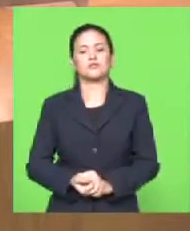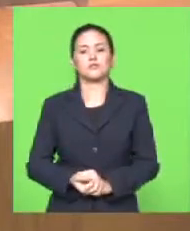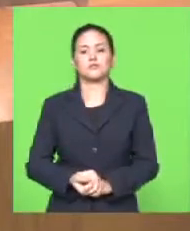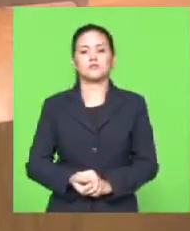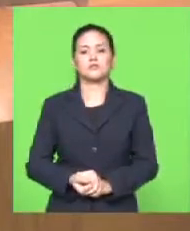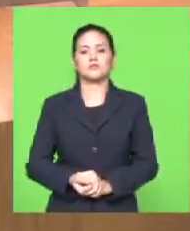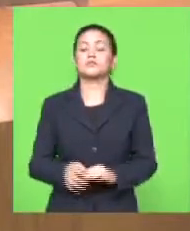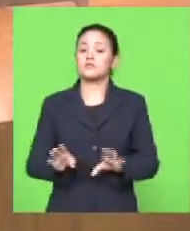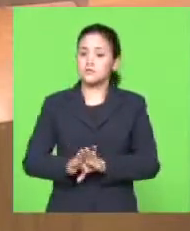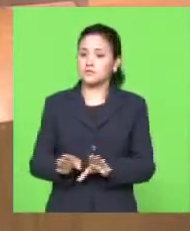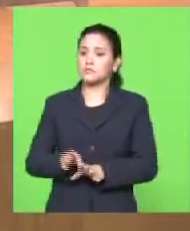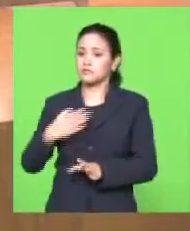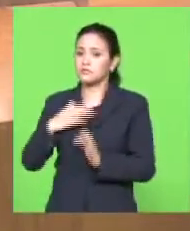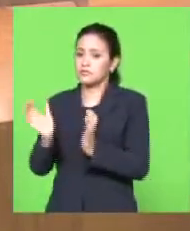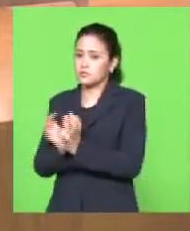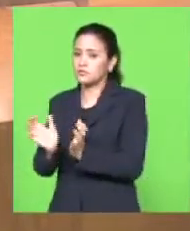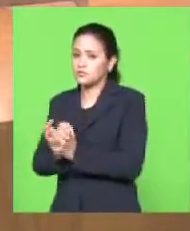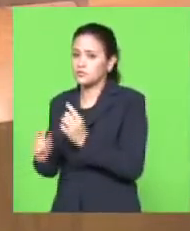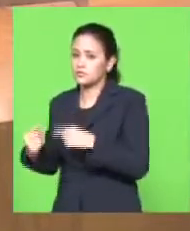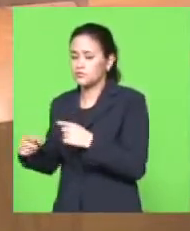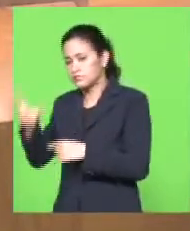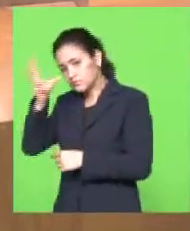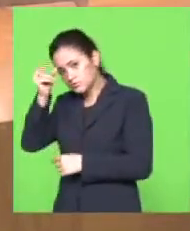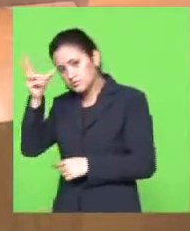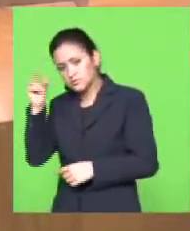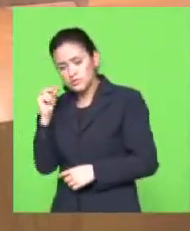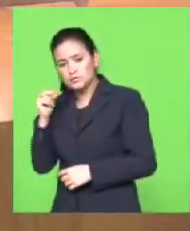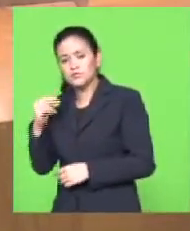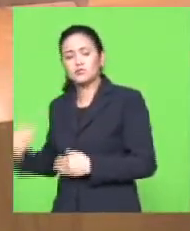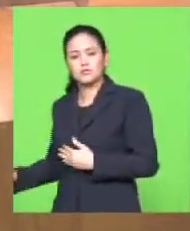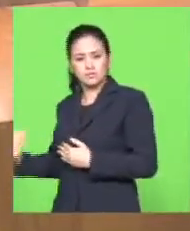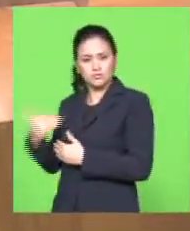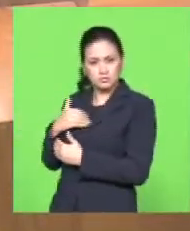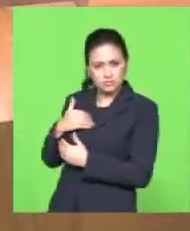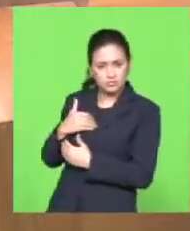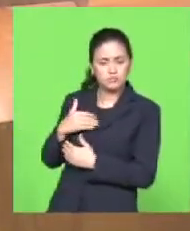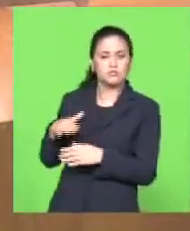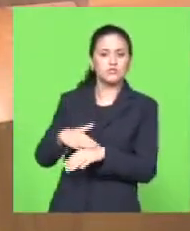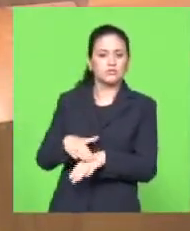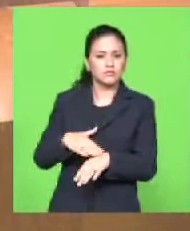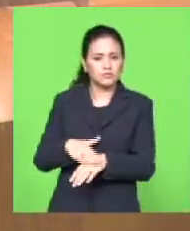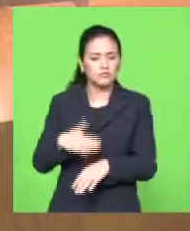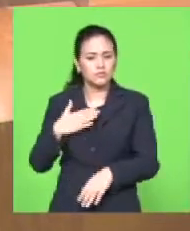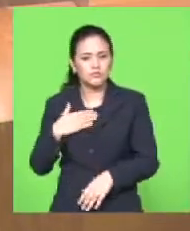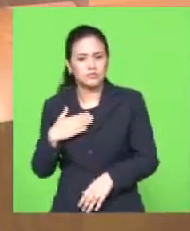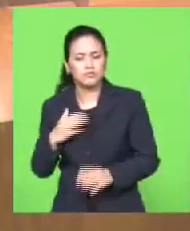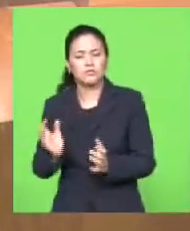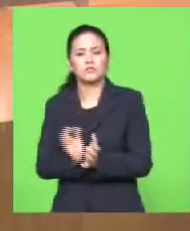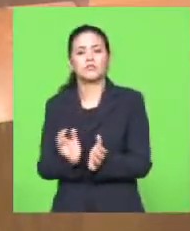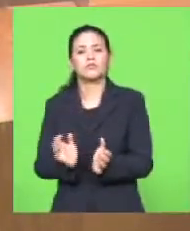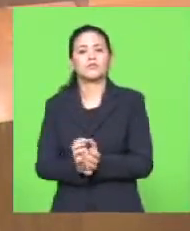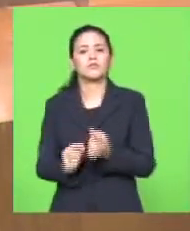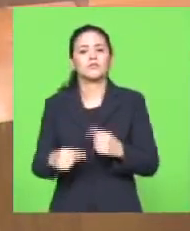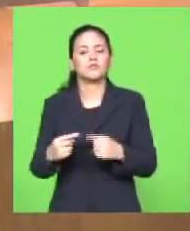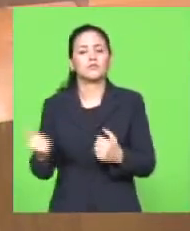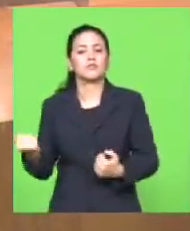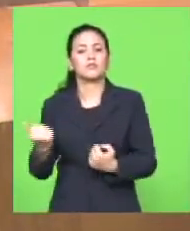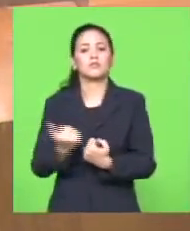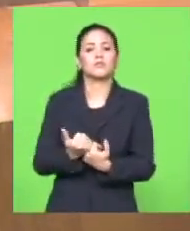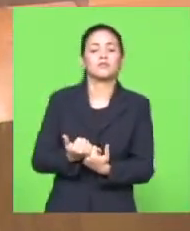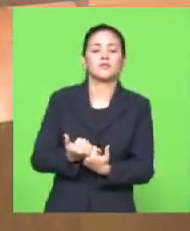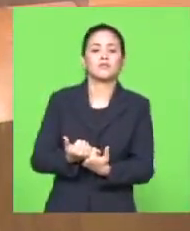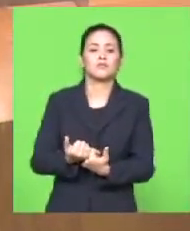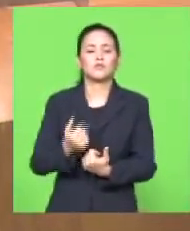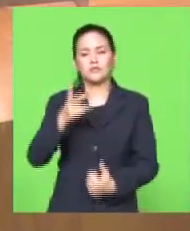meu grupo político, pelo prefeito de Fernando Falcão, pelo meu grupo político através do vice-prefeito de Mirador,